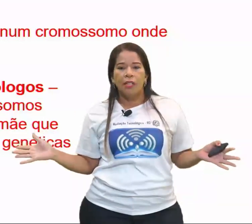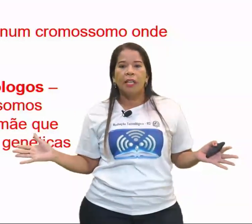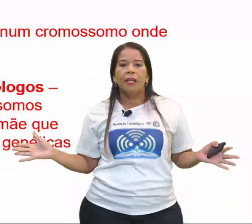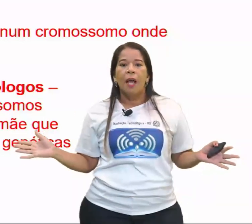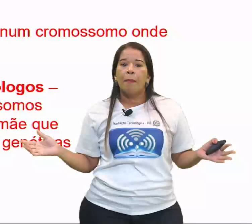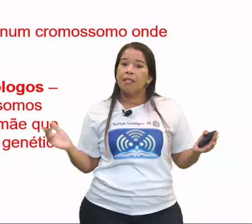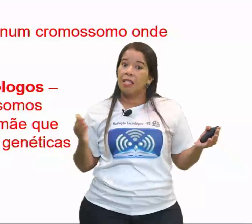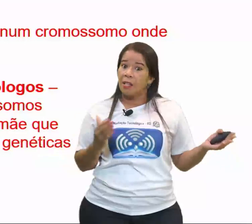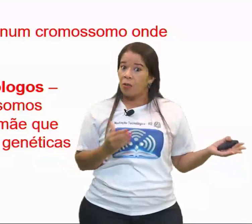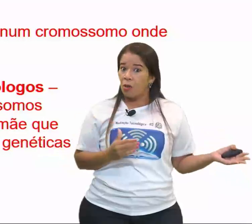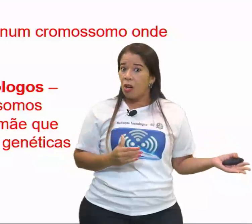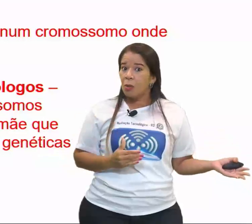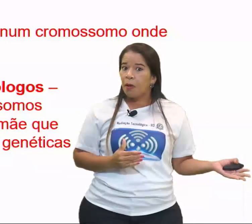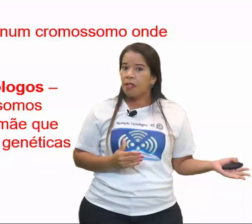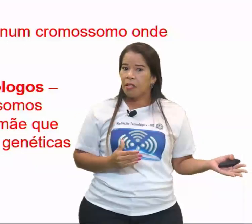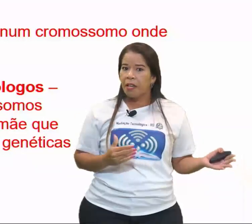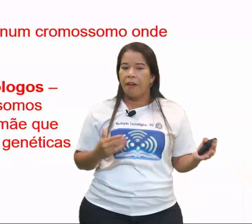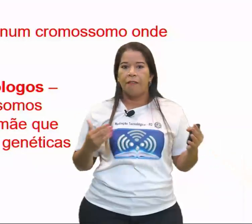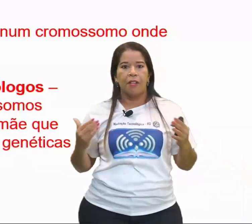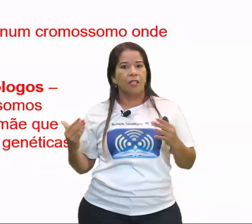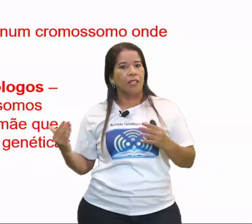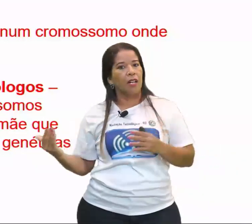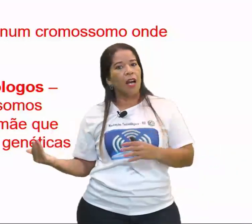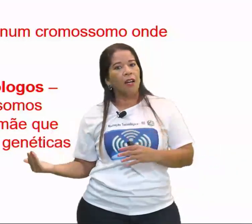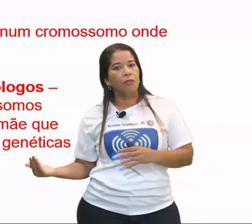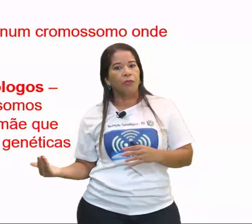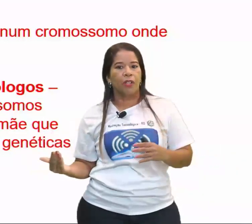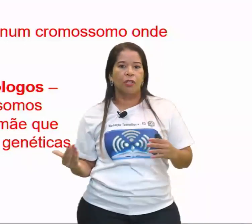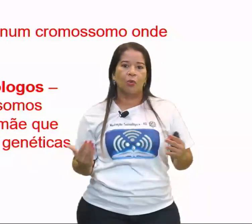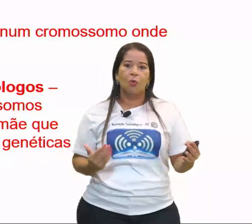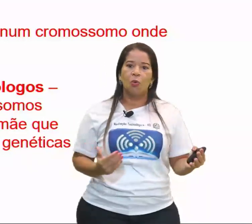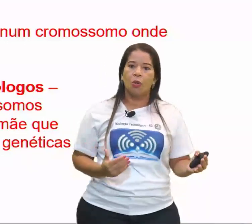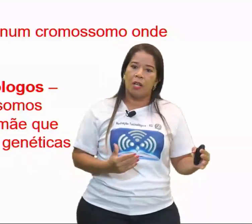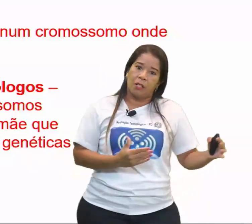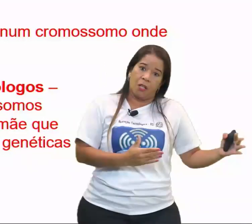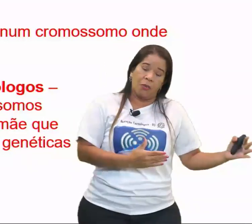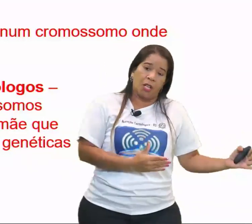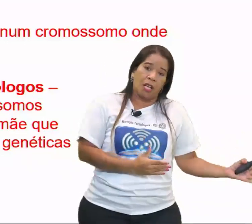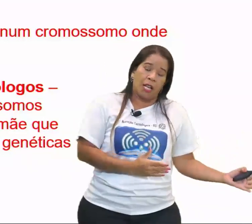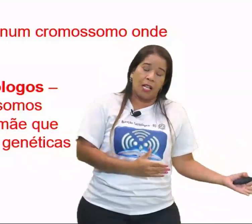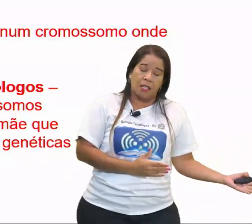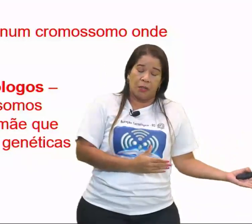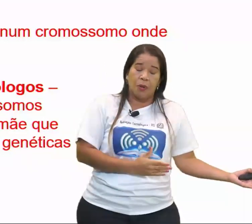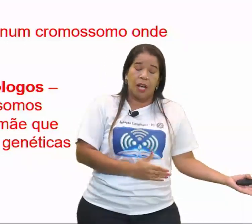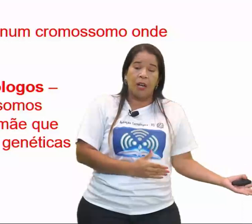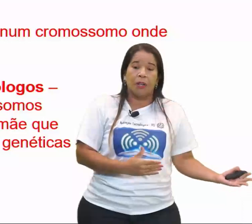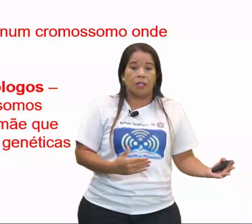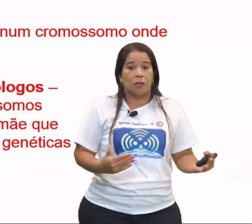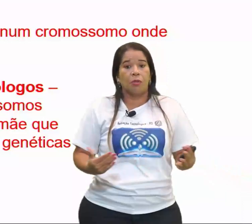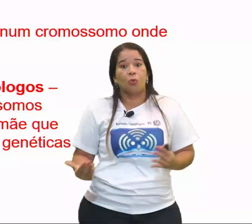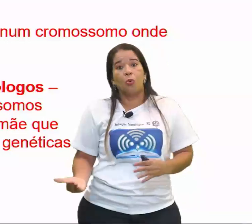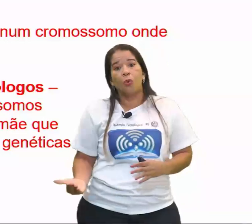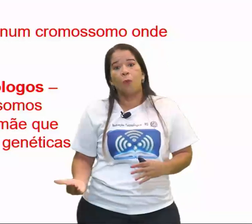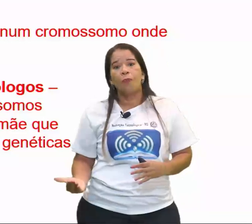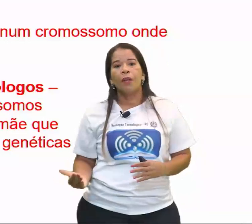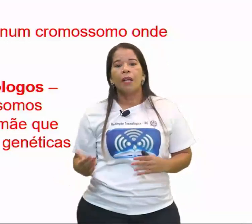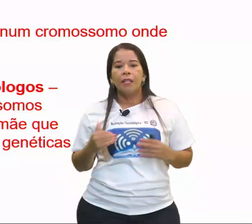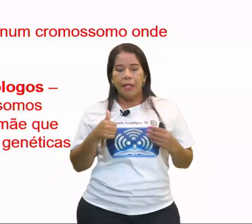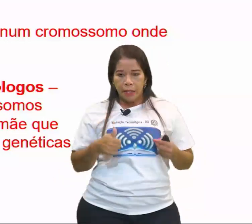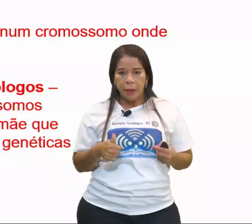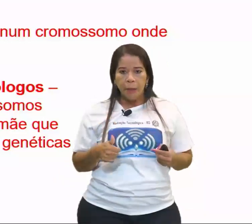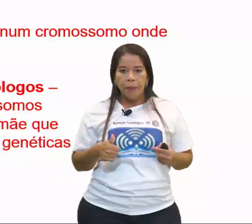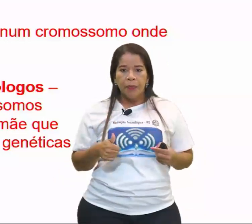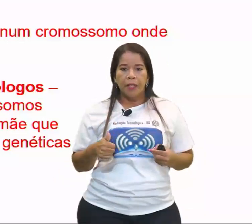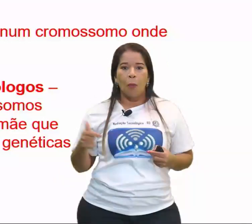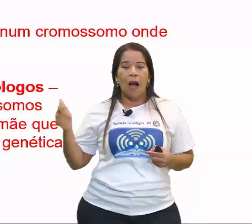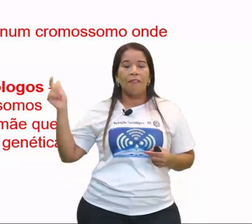olhos? Sim, mas os olhos podem ser verdes claros, verde escuro, castanho claro, castanho escuro.